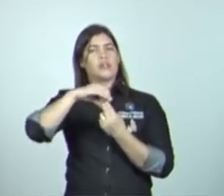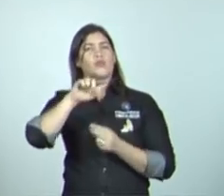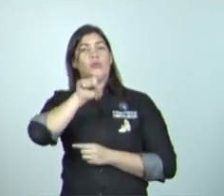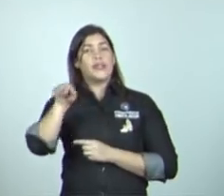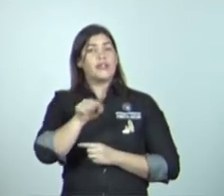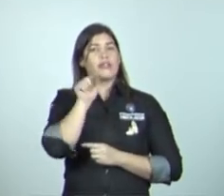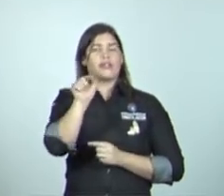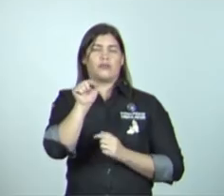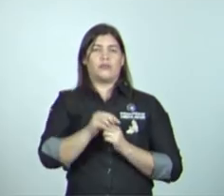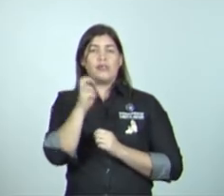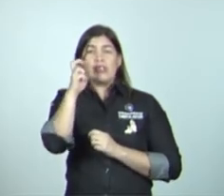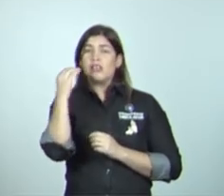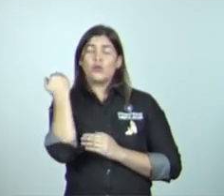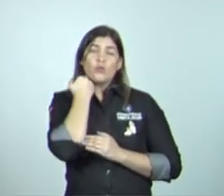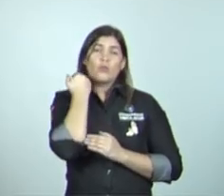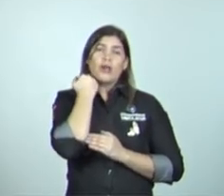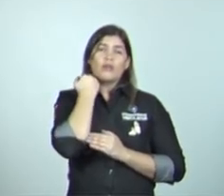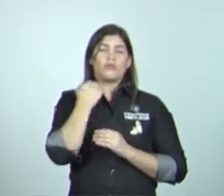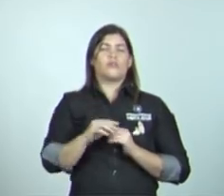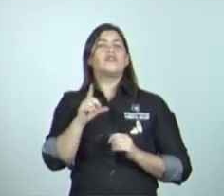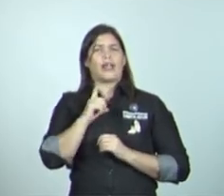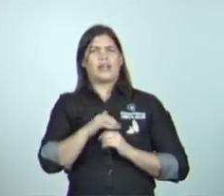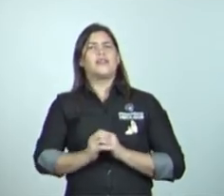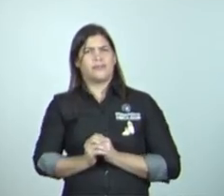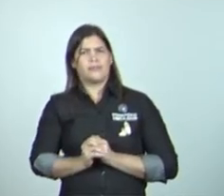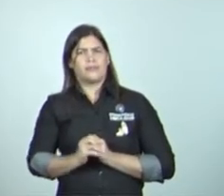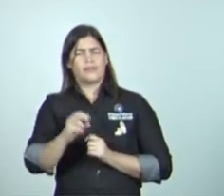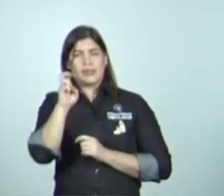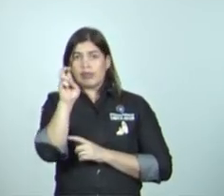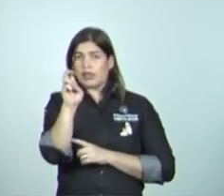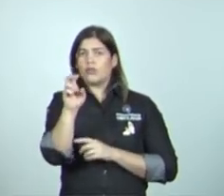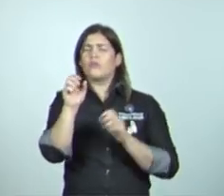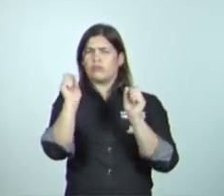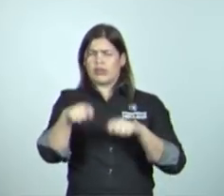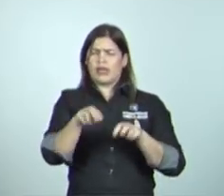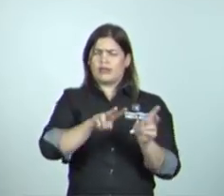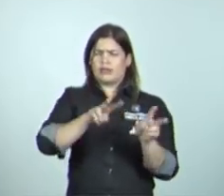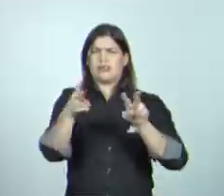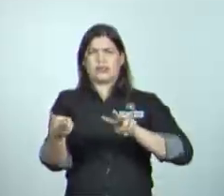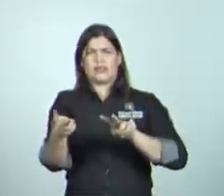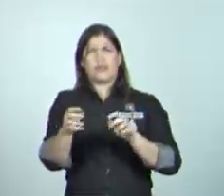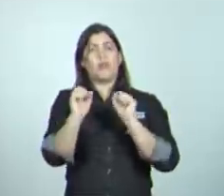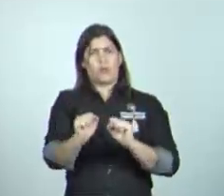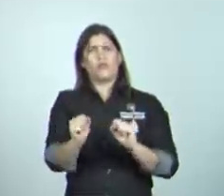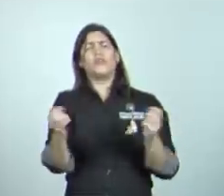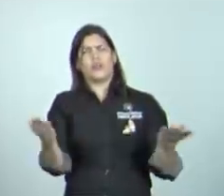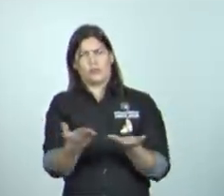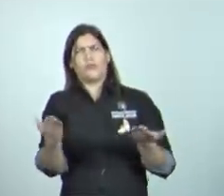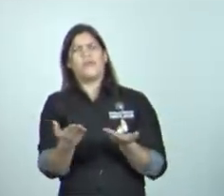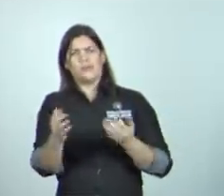cinco contas você pode transferir eu até prefiro se você puder transferir faça a transferência agora